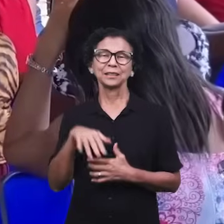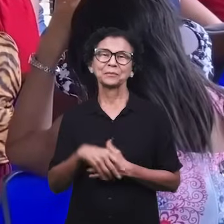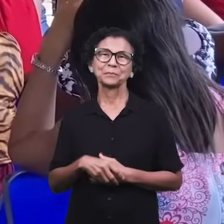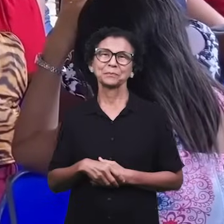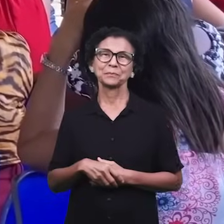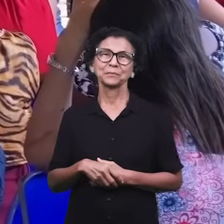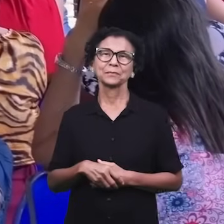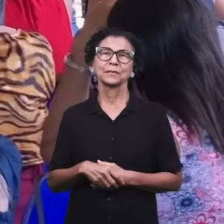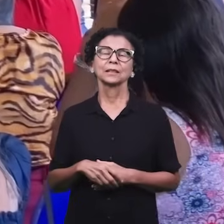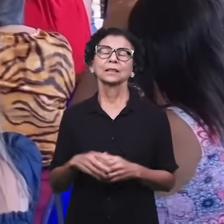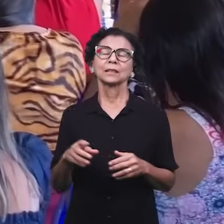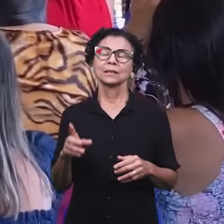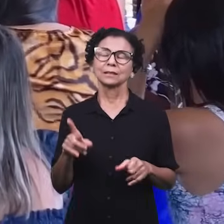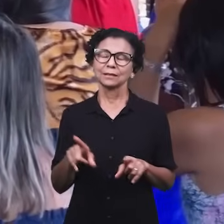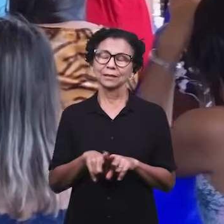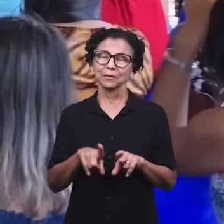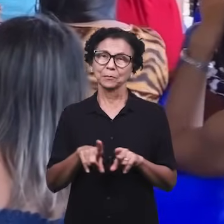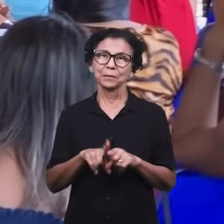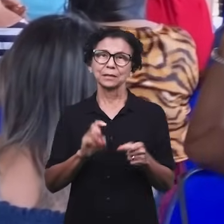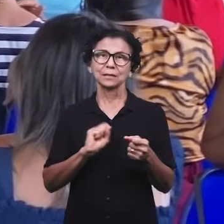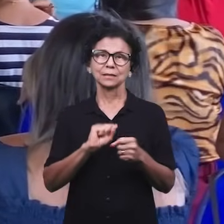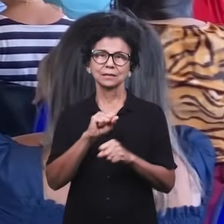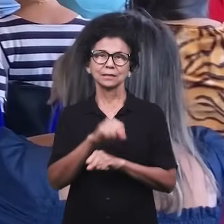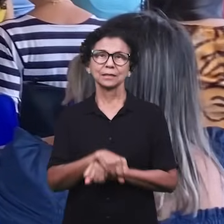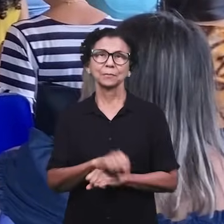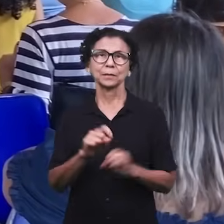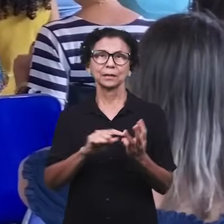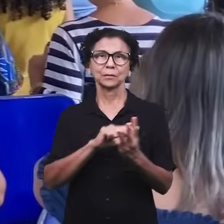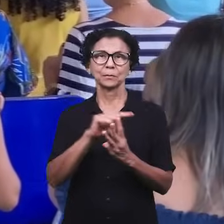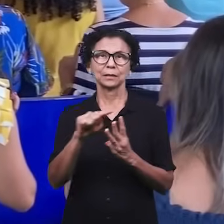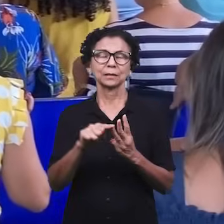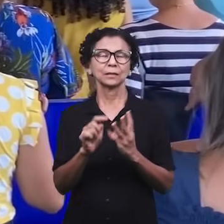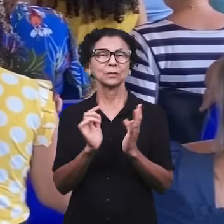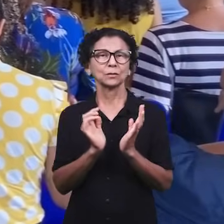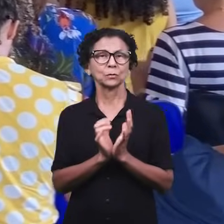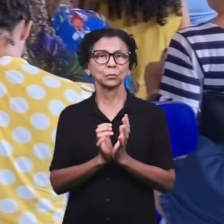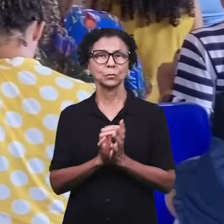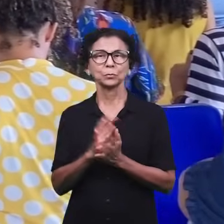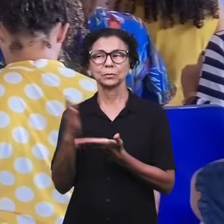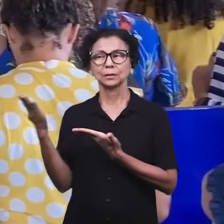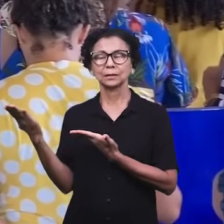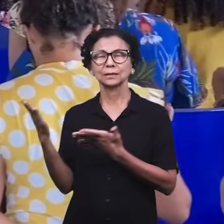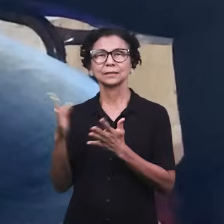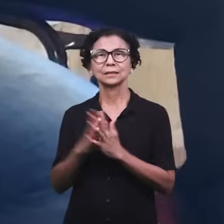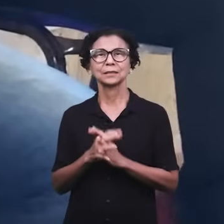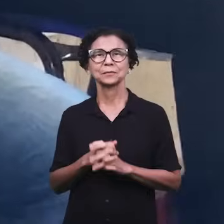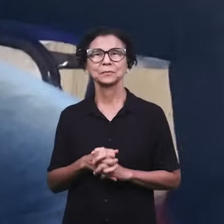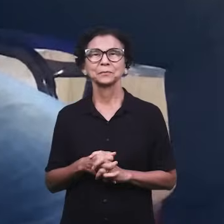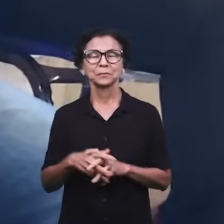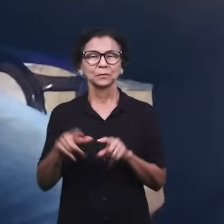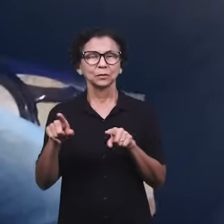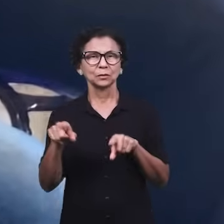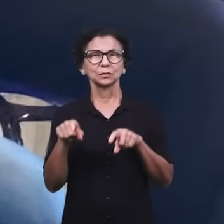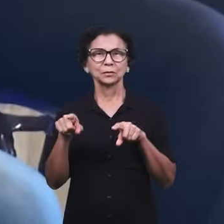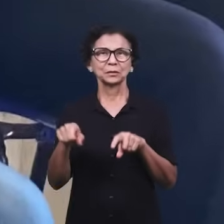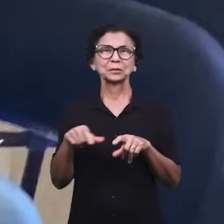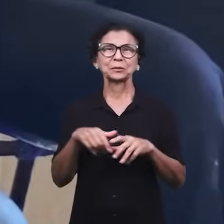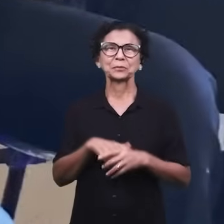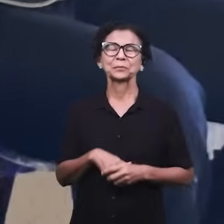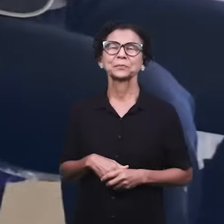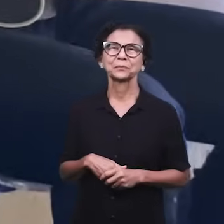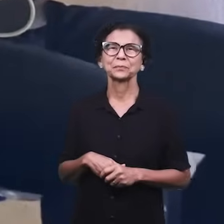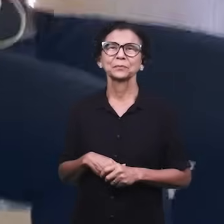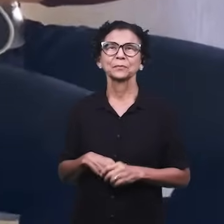senhoras, professores e pais, realizado nesta chácara em São José do Mipibu, que tem sido utilizada como Manaim do